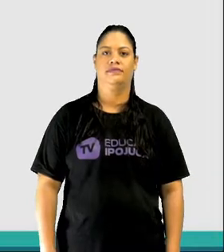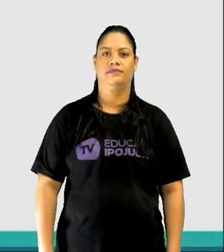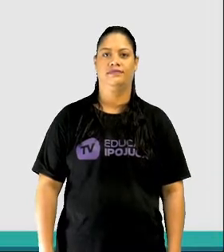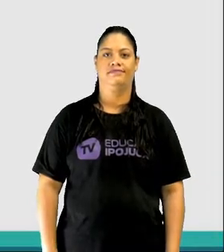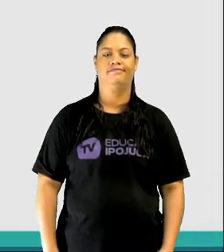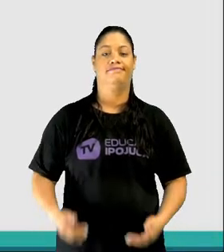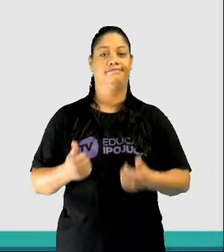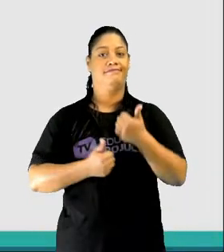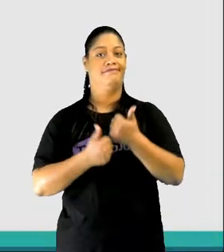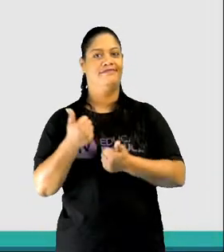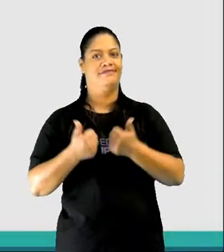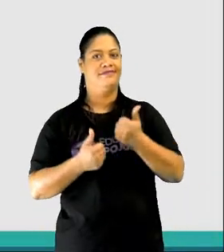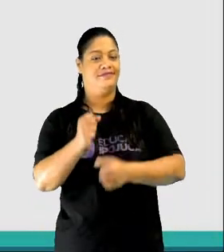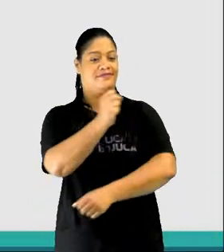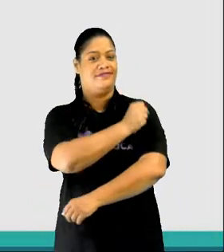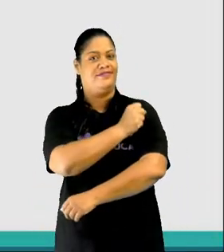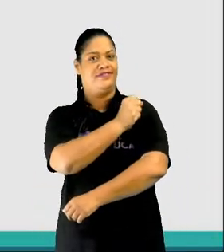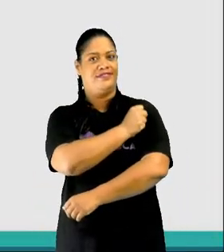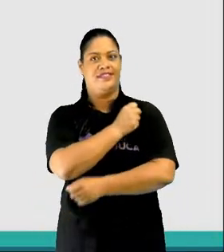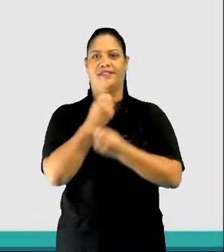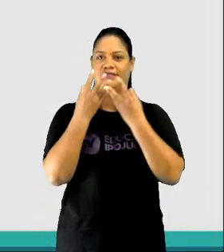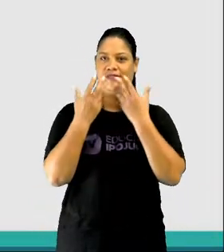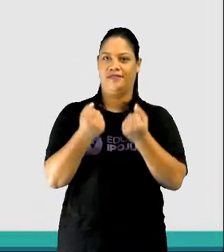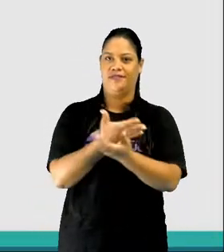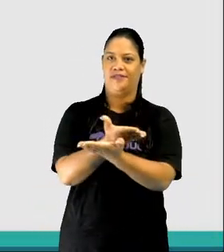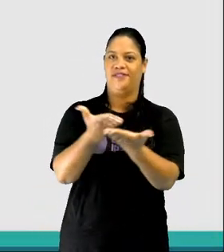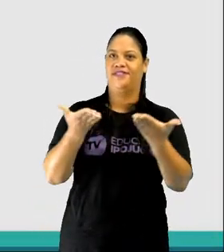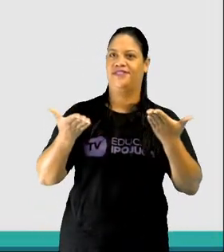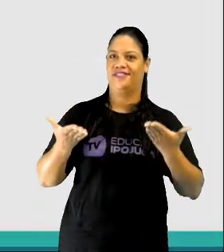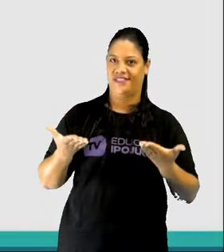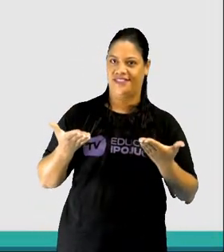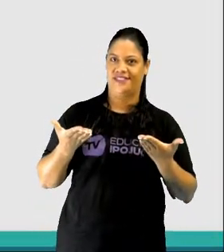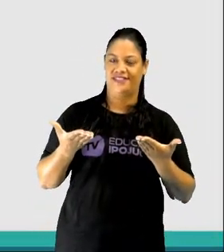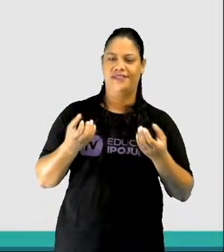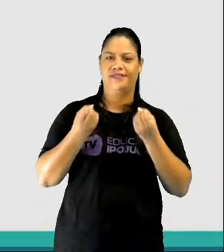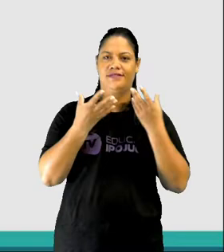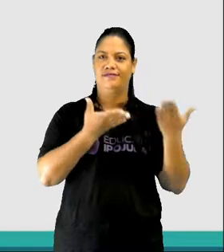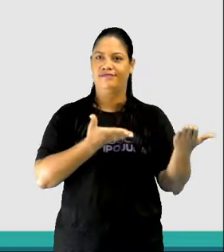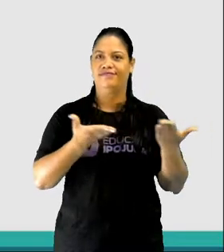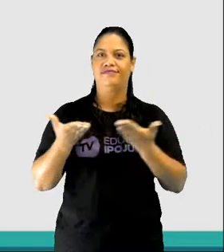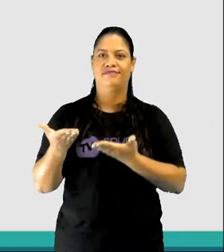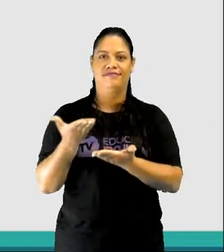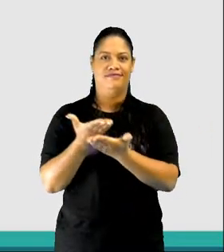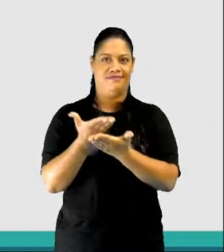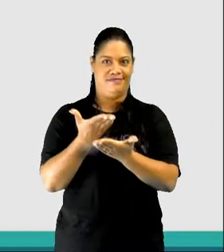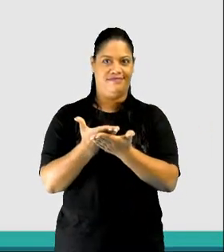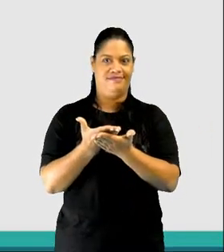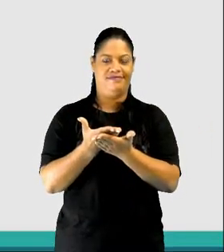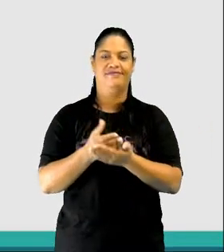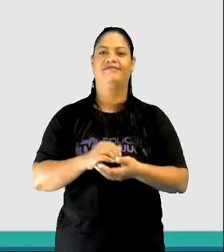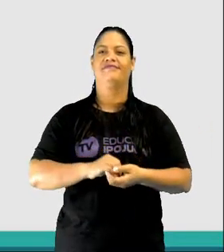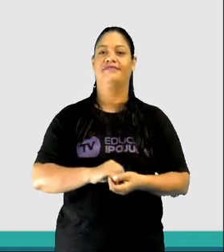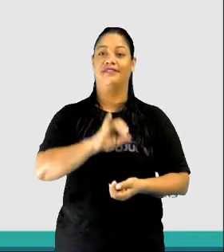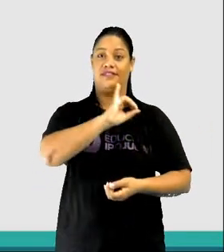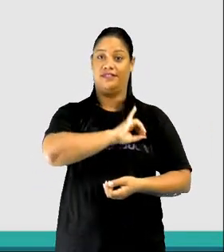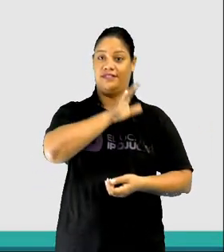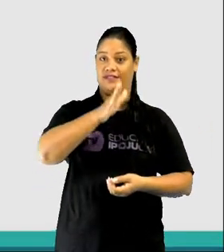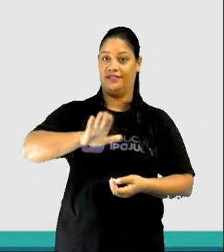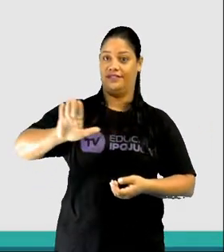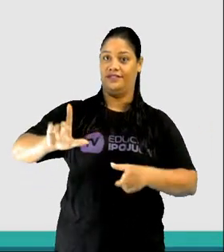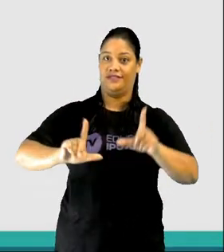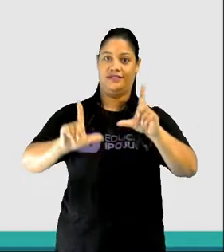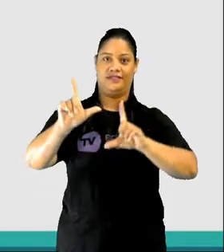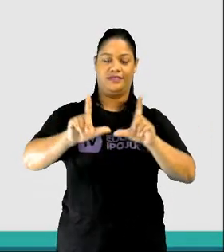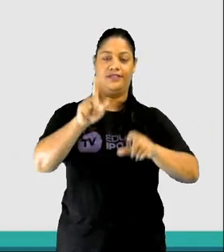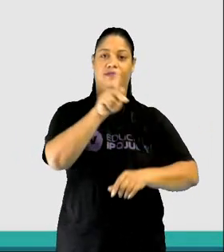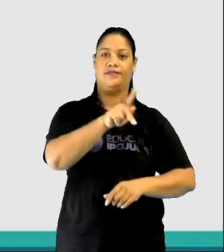E aí, galerinha do oitavo ano, tudo bem com vocês? Sejam bem-vindos à TV Educa Ipojuca. Eu sou o